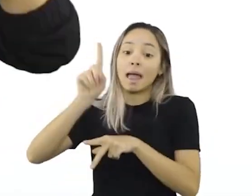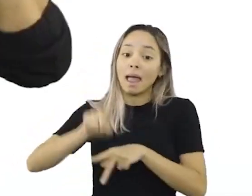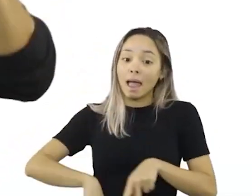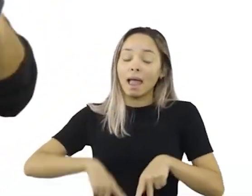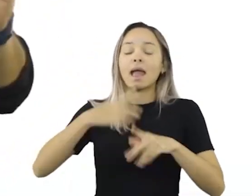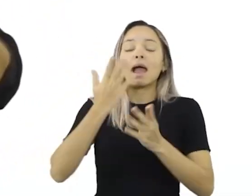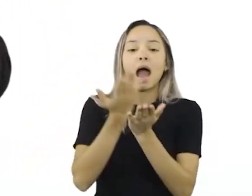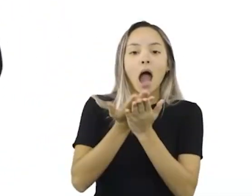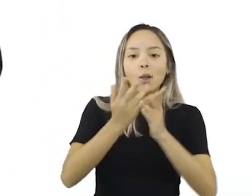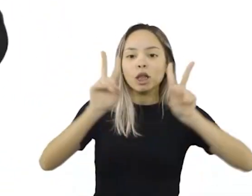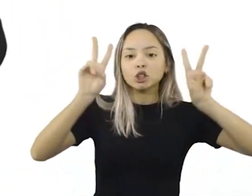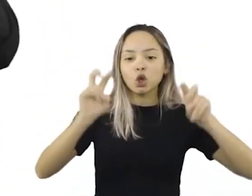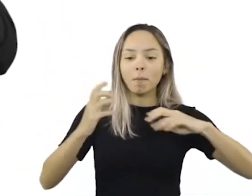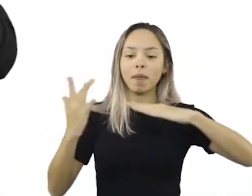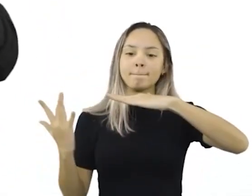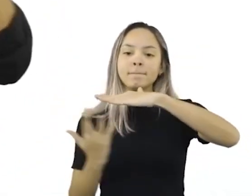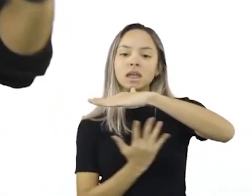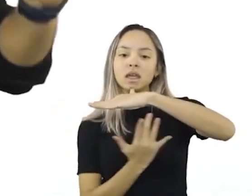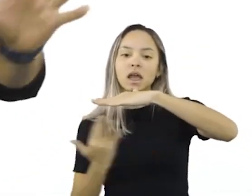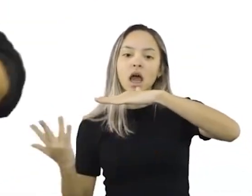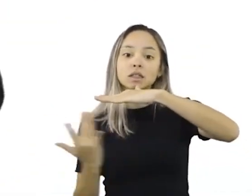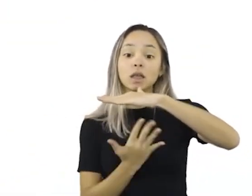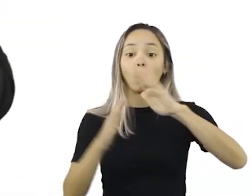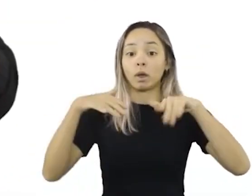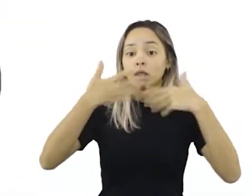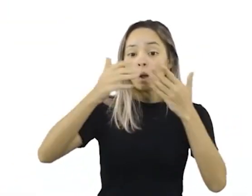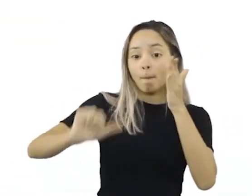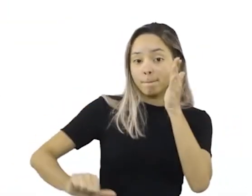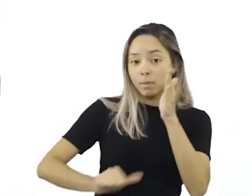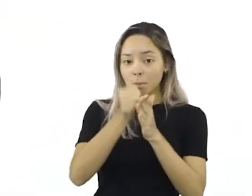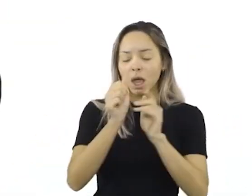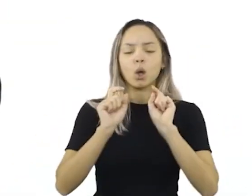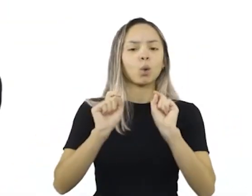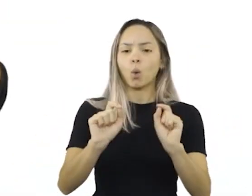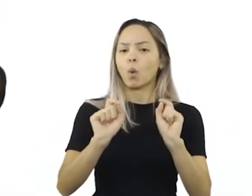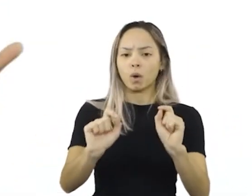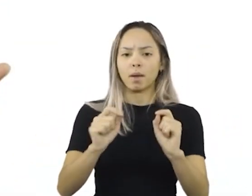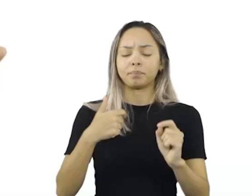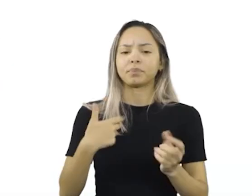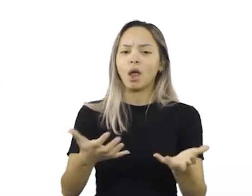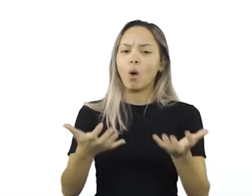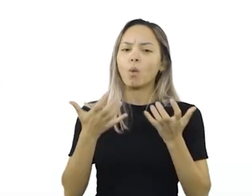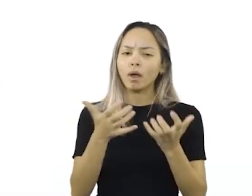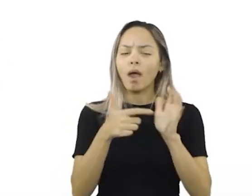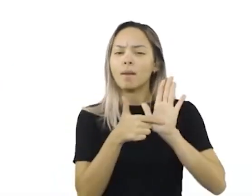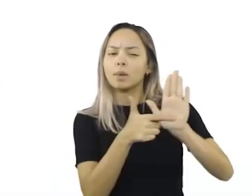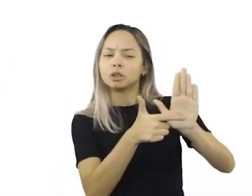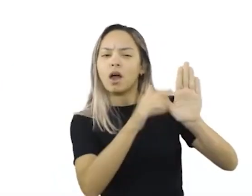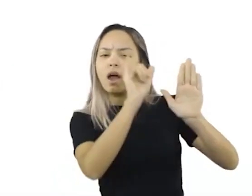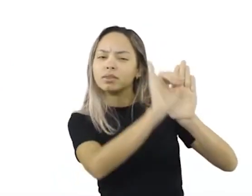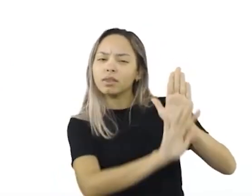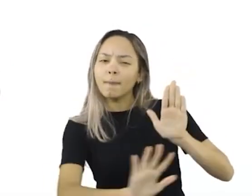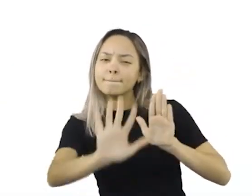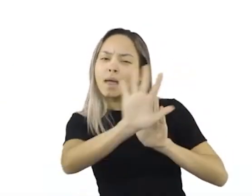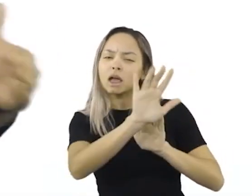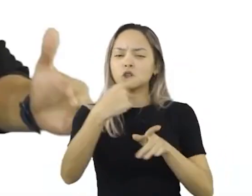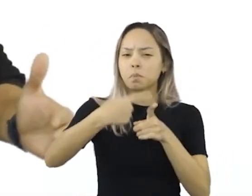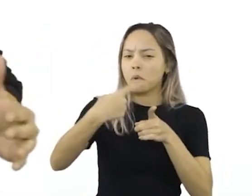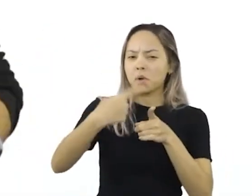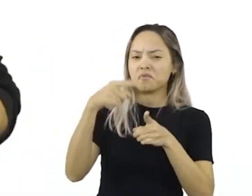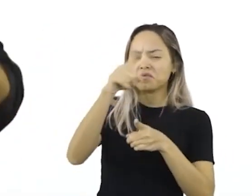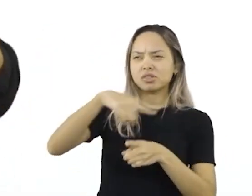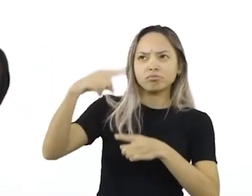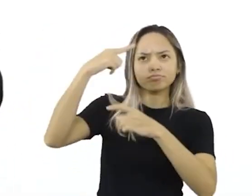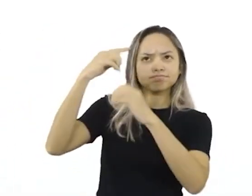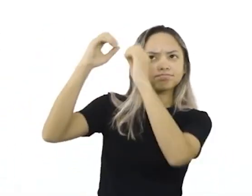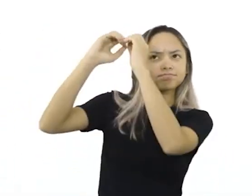comigo. Primeira aula. Primeiro ponto, na verdade, eu quero fazer uma breve leitura de imagens, porque de repente, imagina, você abre lá